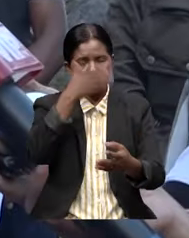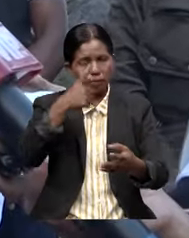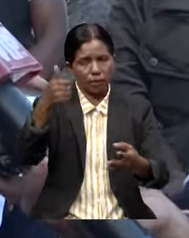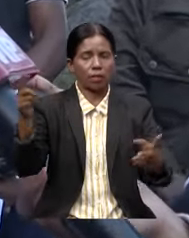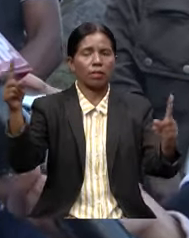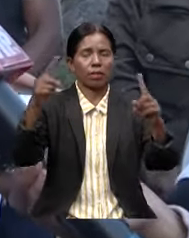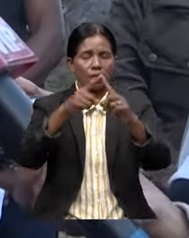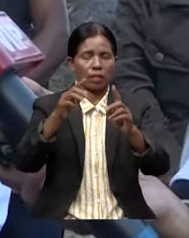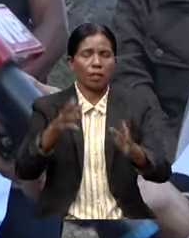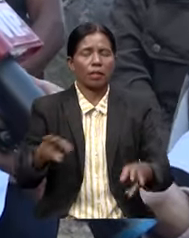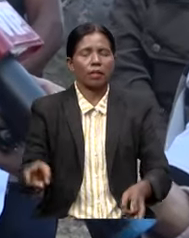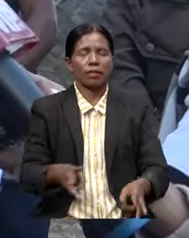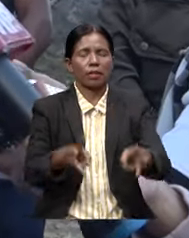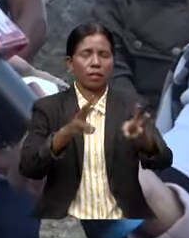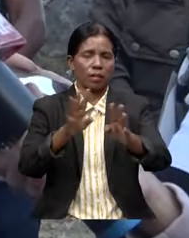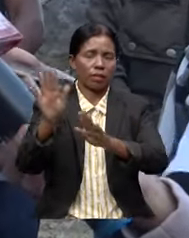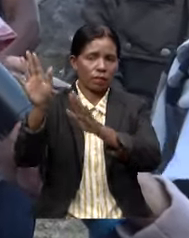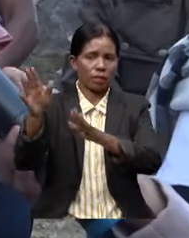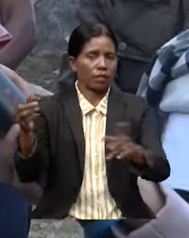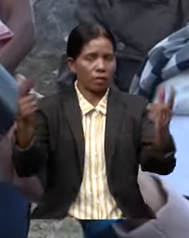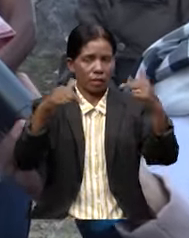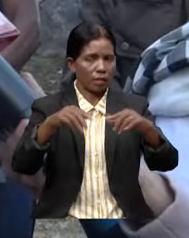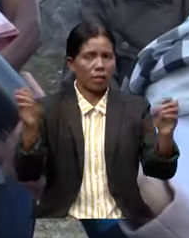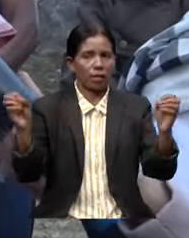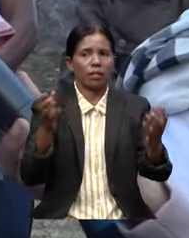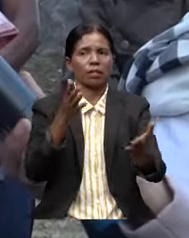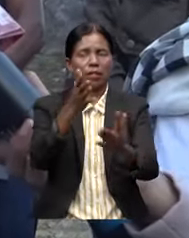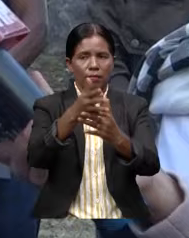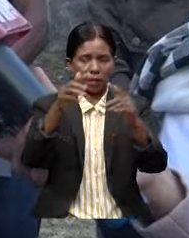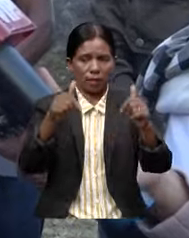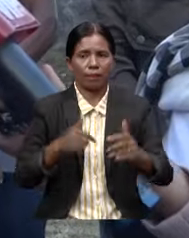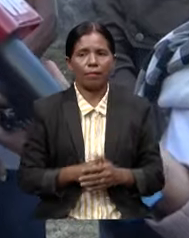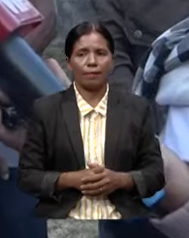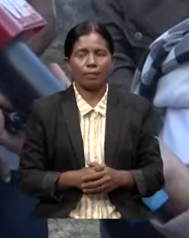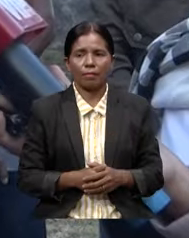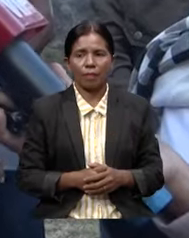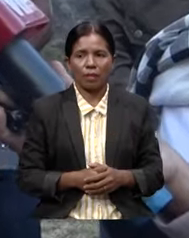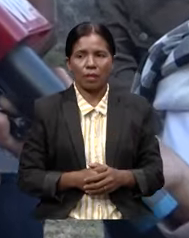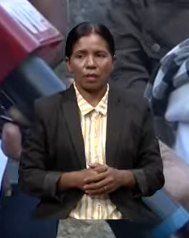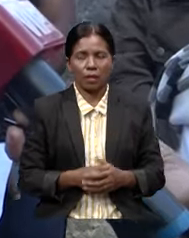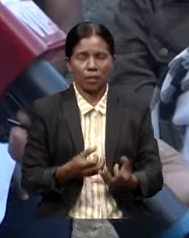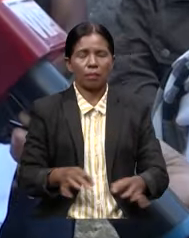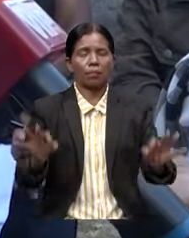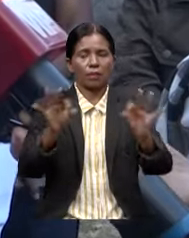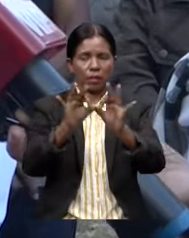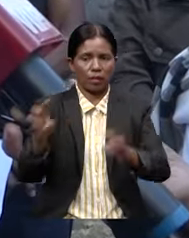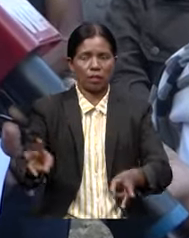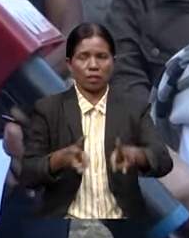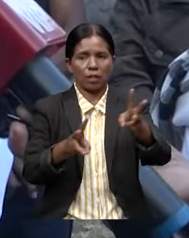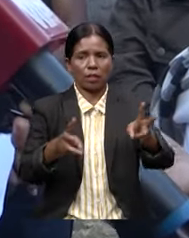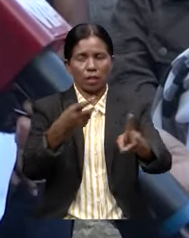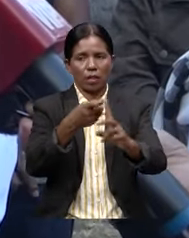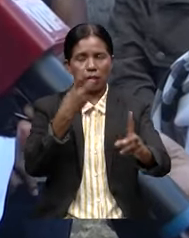para a estrada rurais. Por exemplo, não é mais lá, ali está, não é mais de torre, né? A neve, tem a prioridade da estrada, tem que fazer